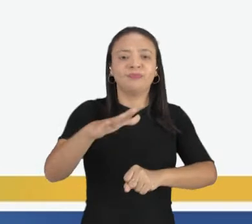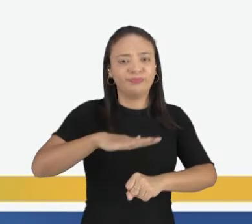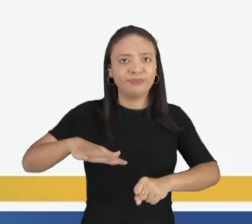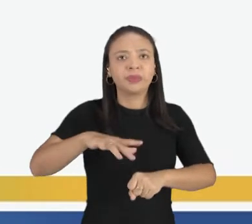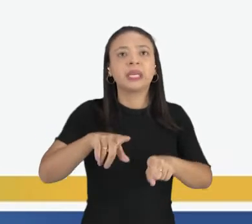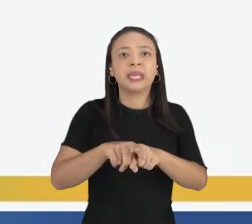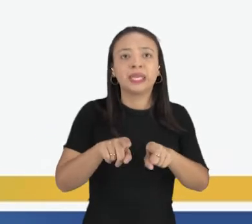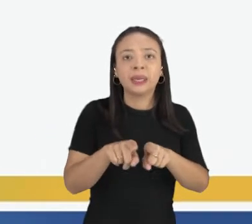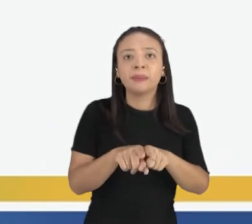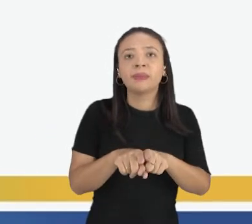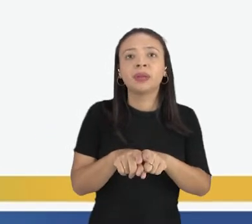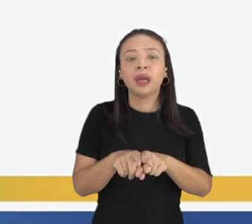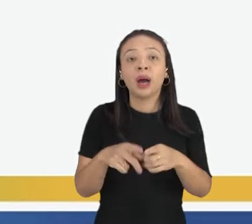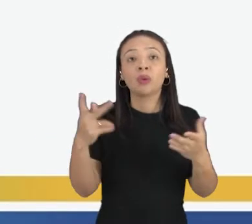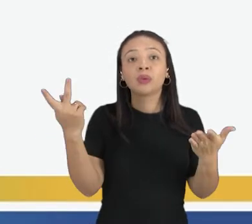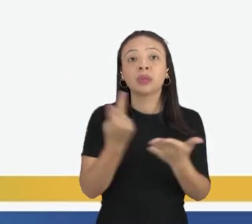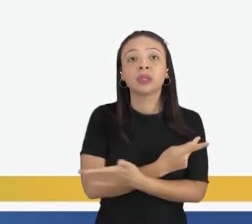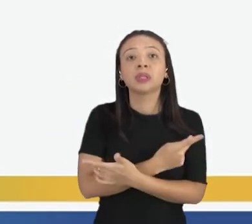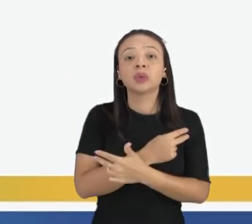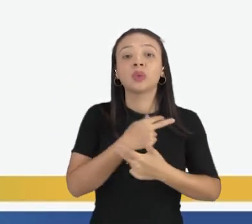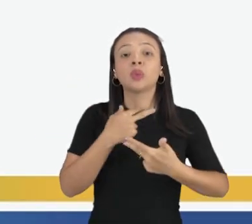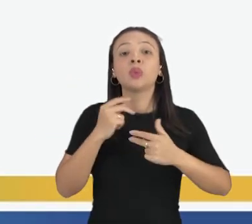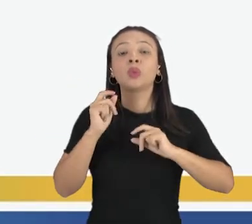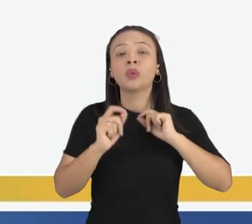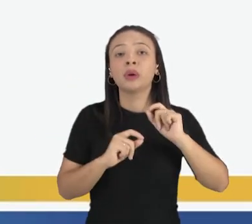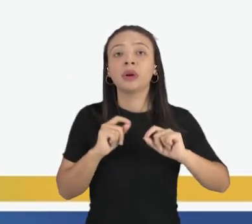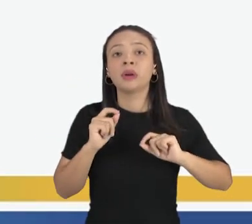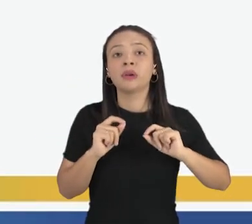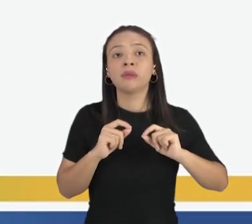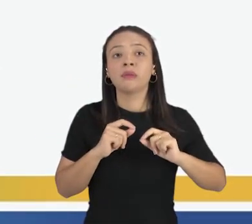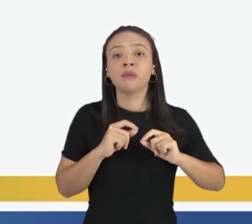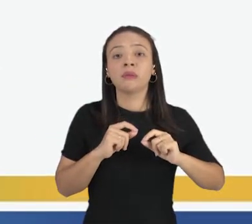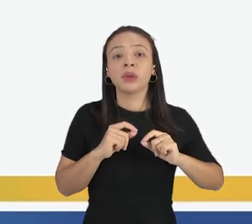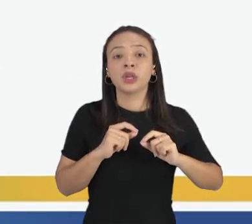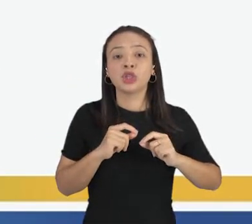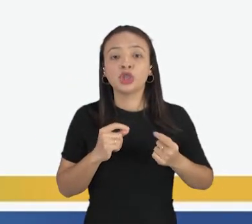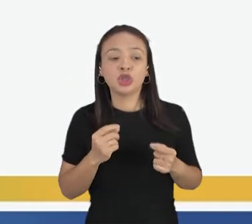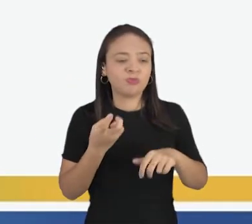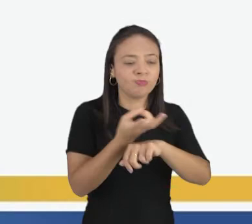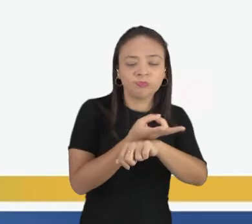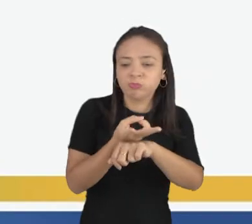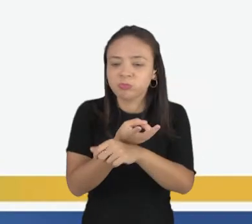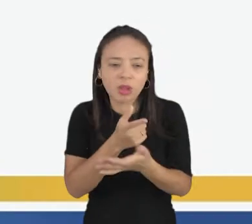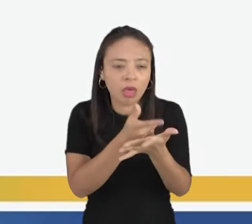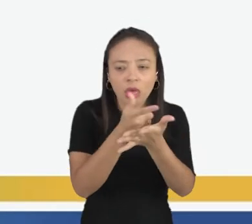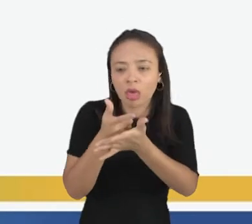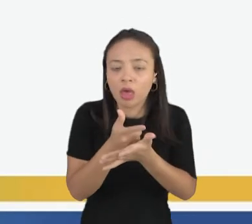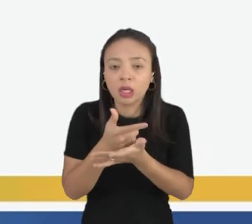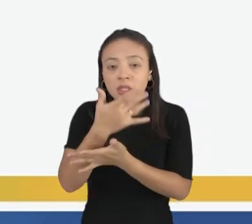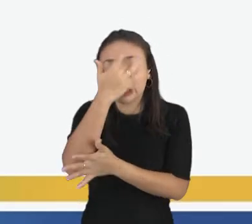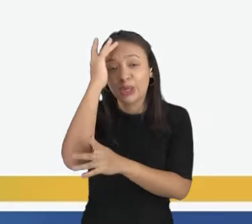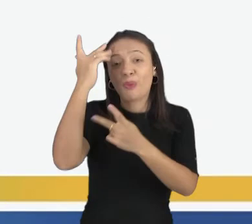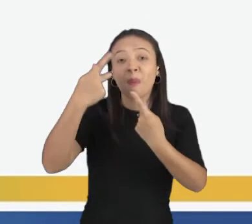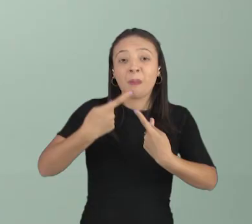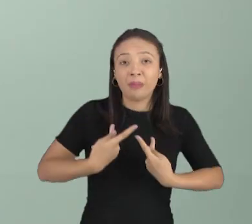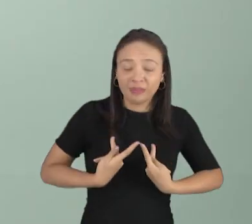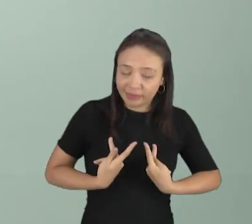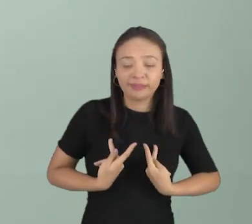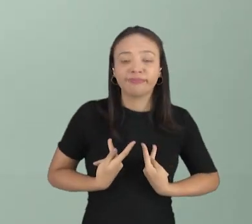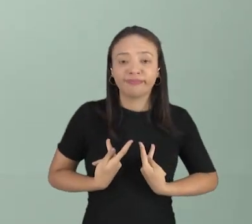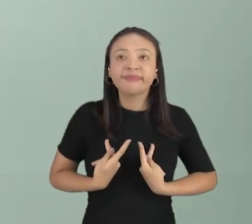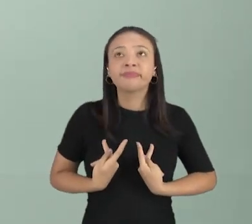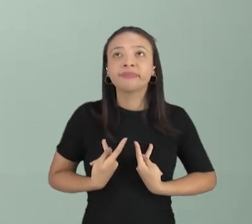pessoal, houveram denúncias, né, de caçadas humanas, né, feitas, então, aí as